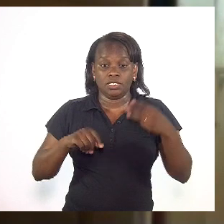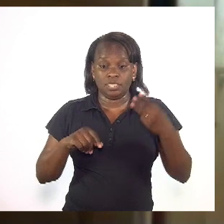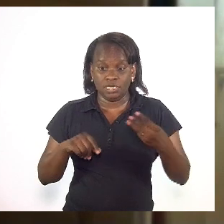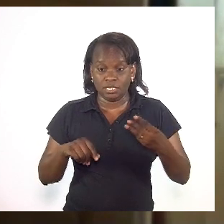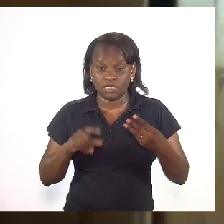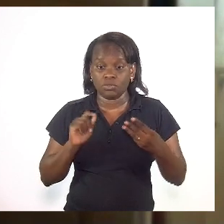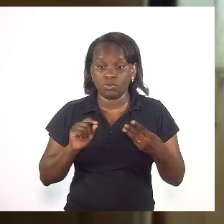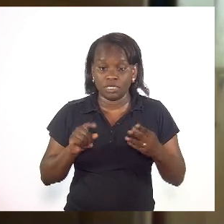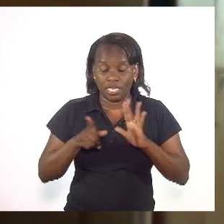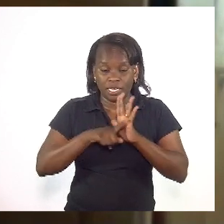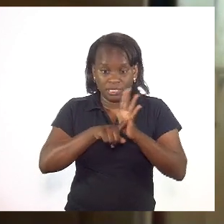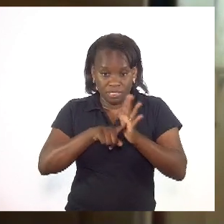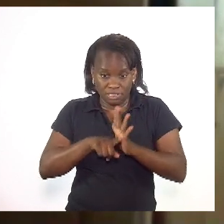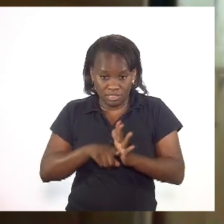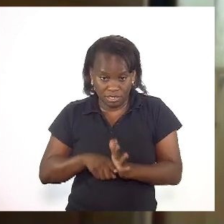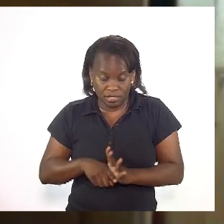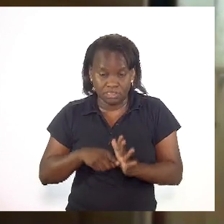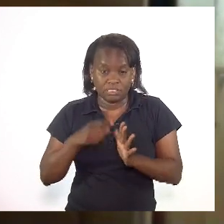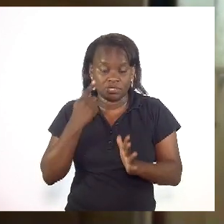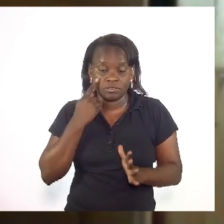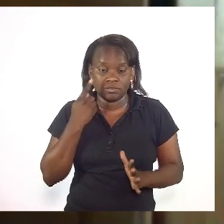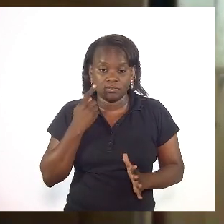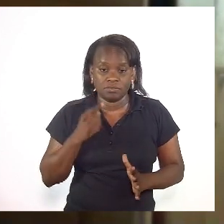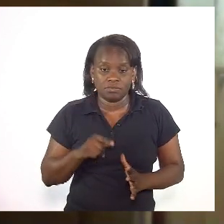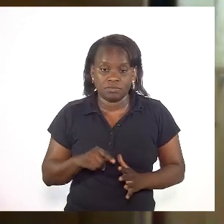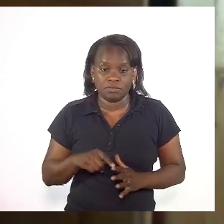viés, é a análise sob o ponto de vista